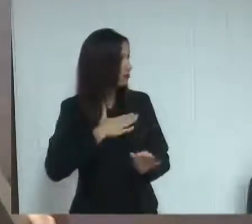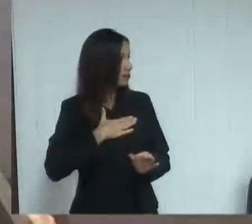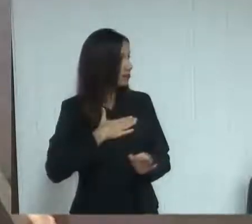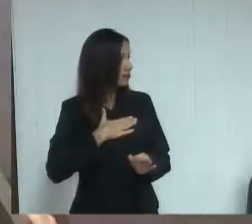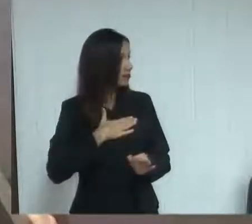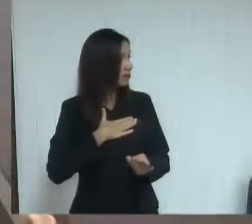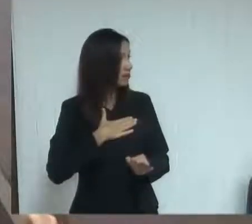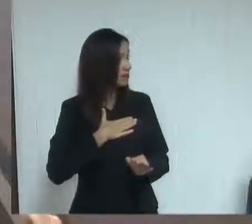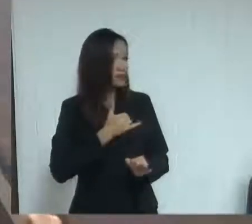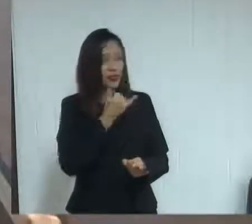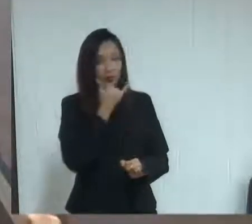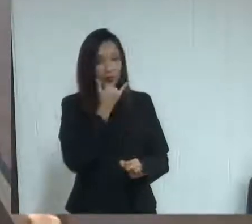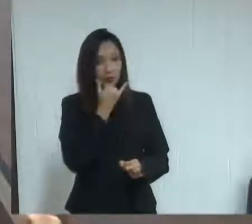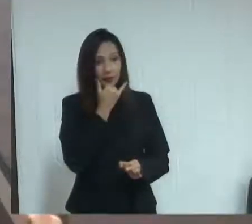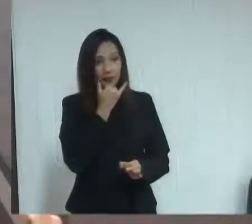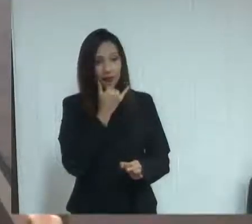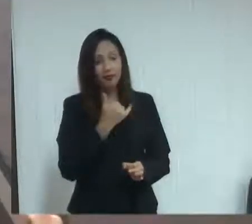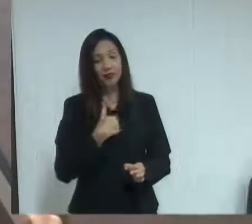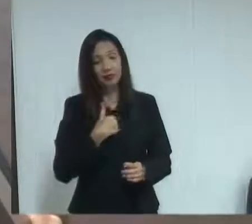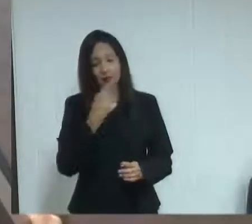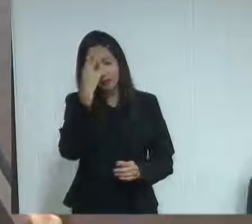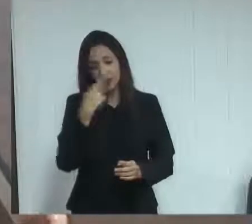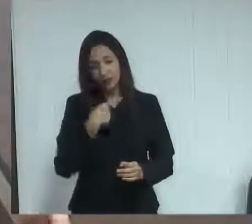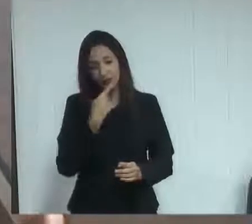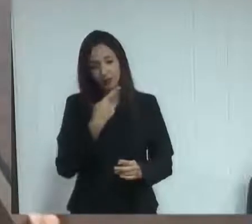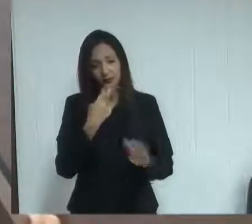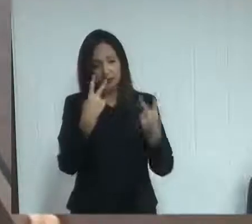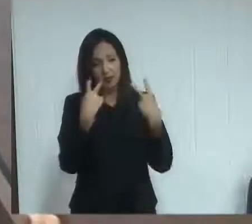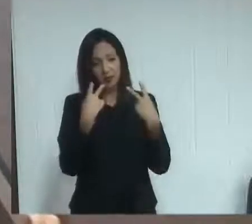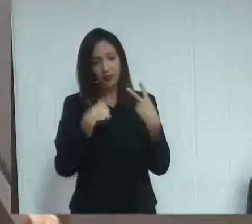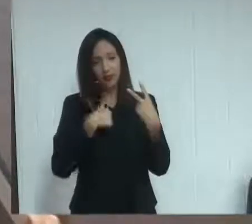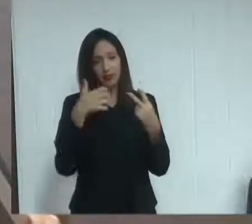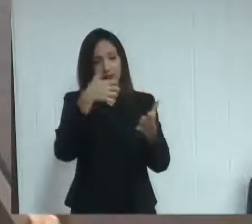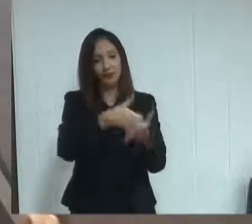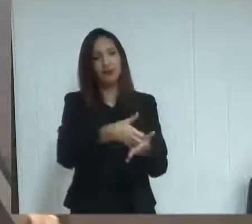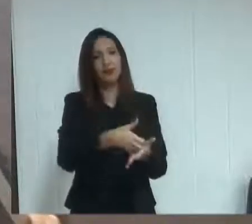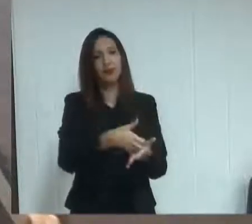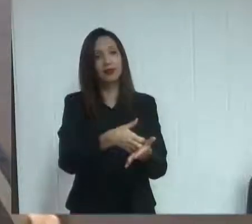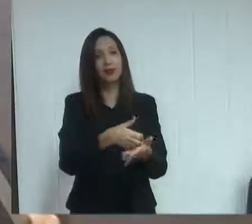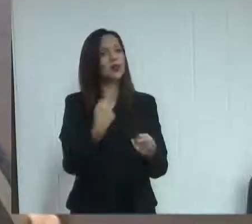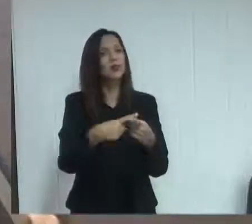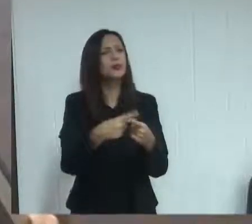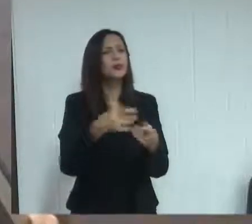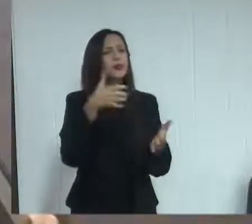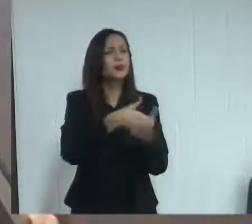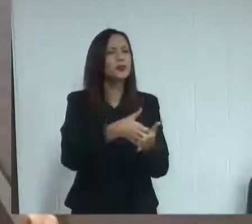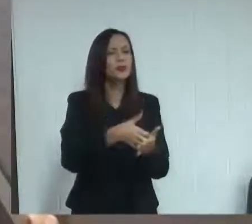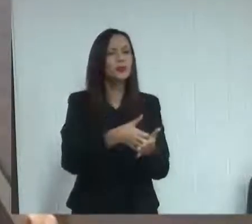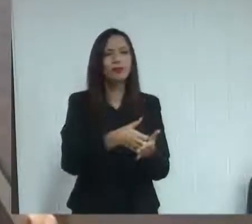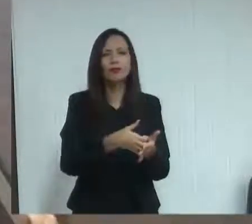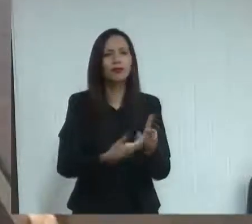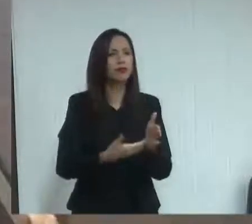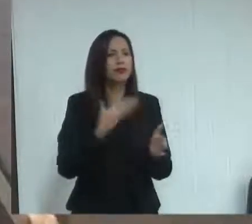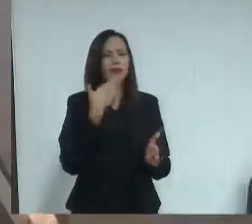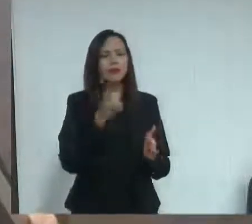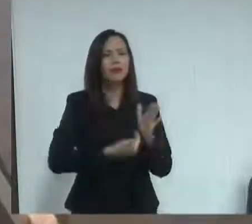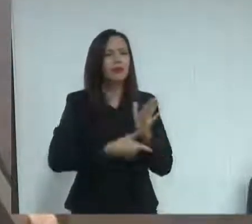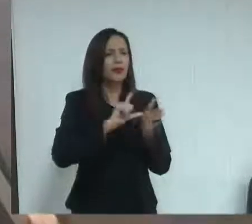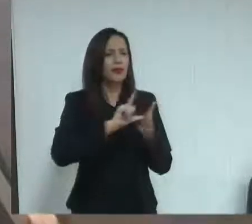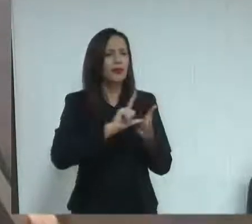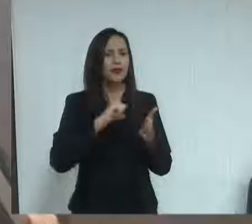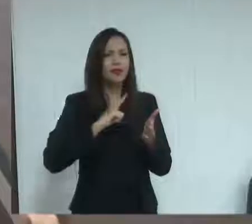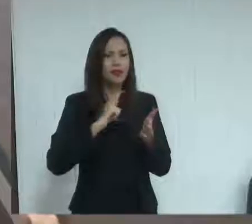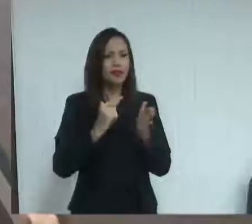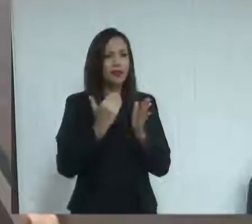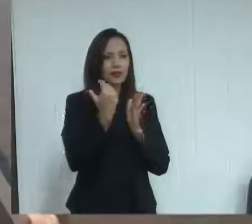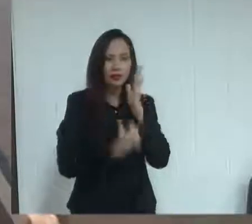umbigo, me permita a expressão, mas falando de mim, eu pago à vista. E por que eu paguei? Porque é muita vantagem. E quem paga à vista tem que ter